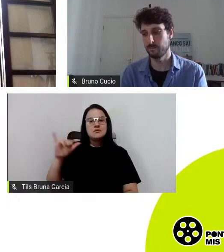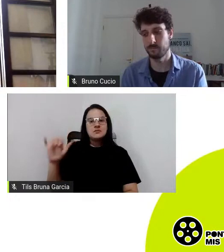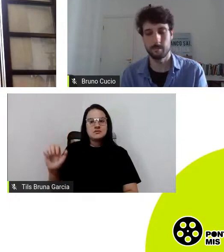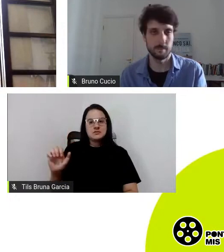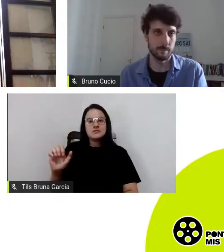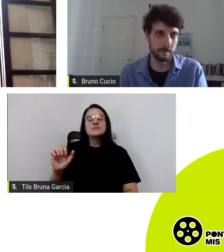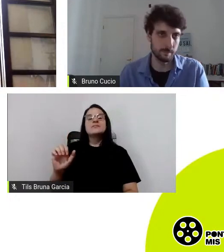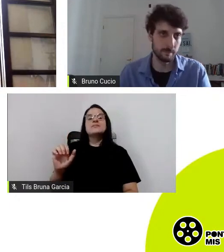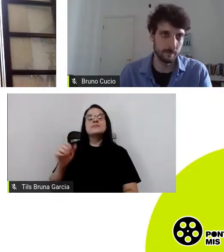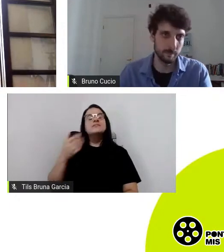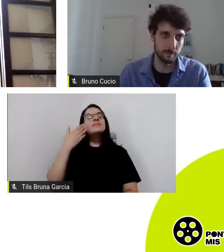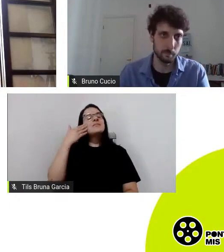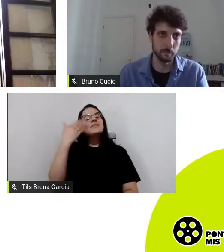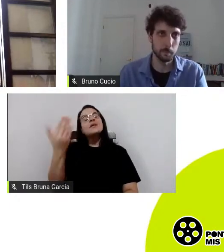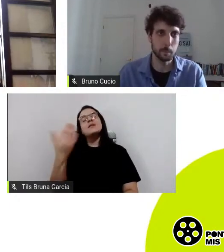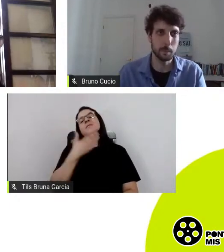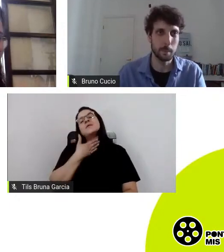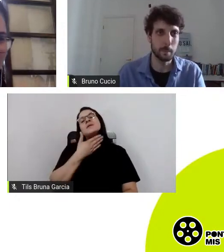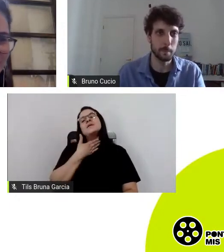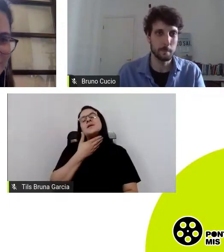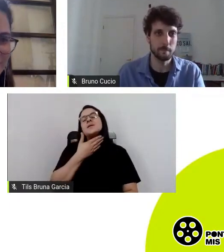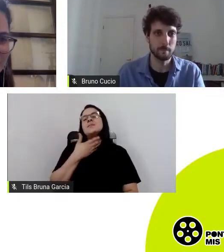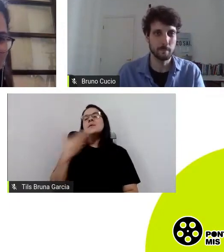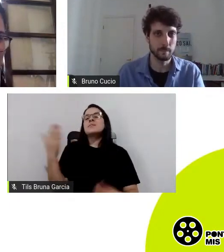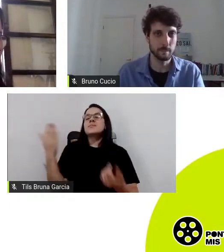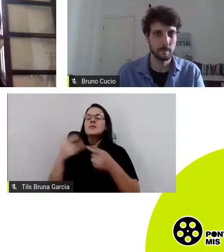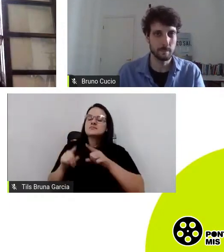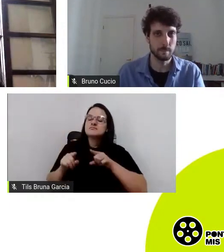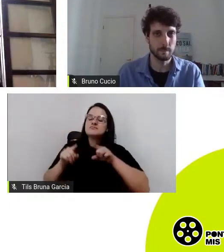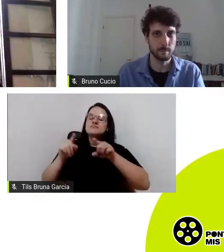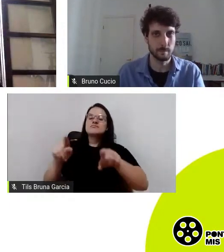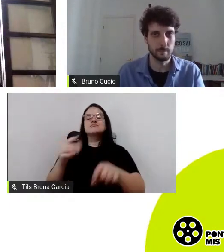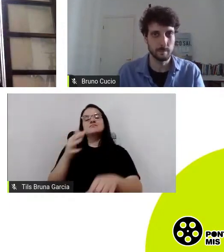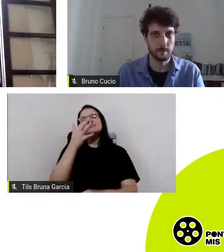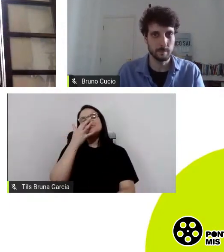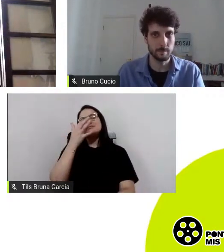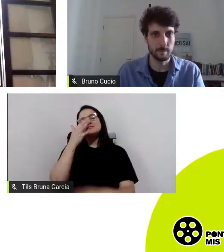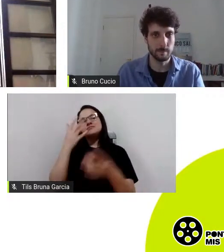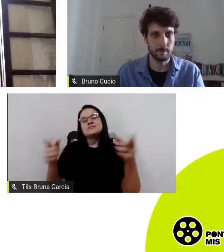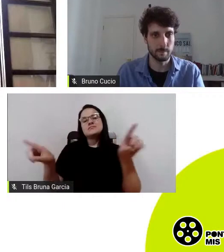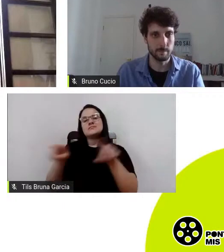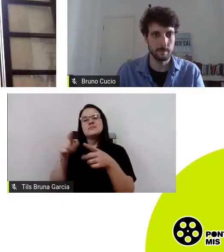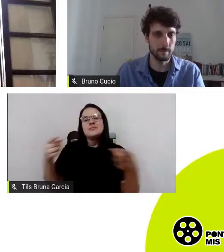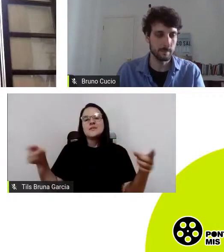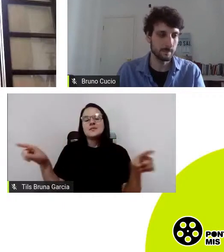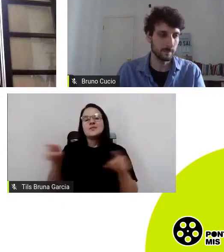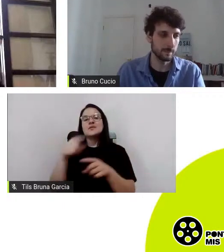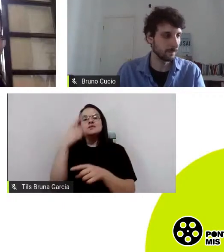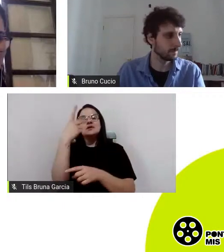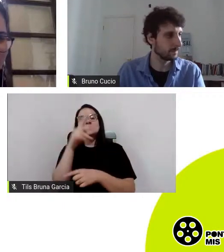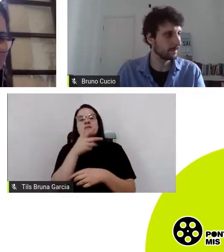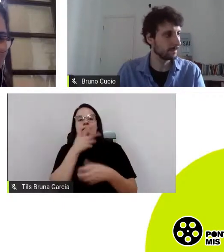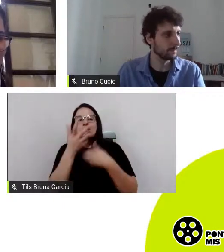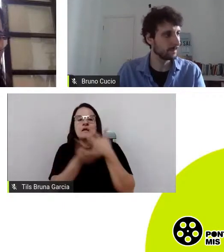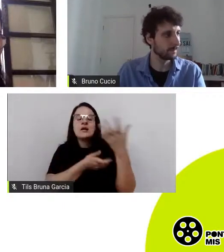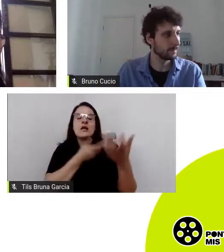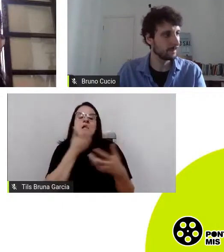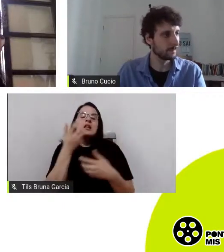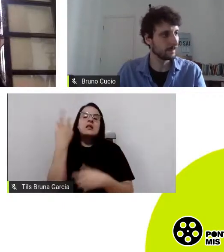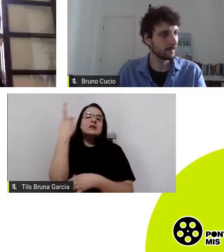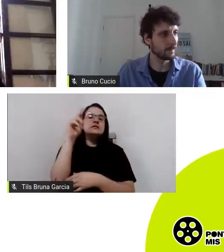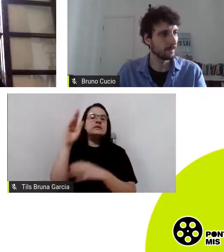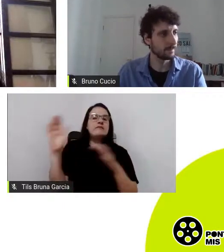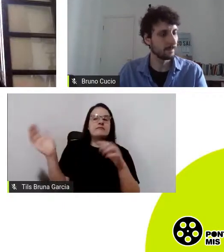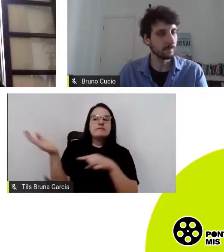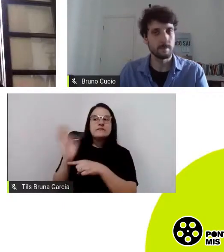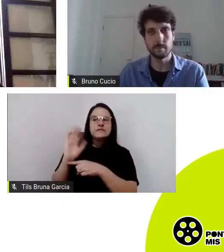aqui, que foi uma delícia, por toda essa inspiração musical também na sua fala e nos seus filmes, que é uma